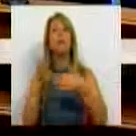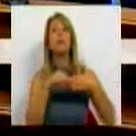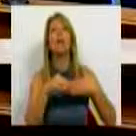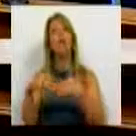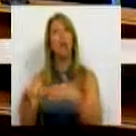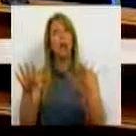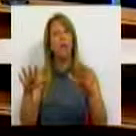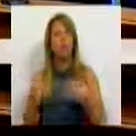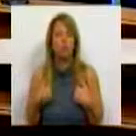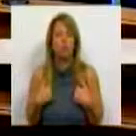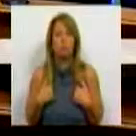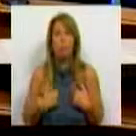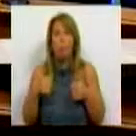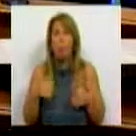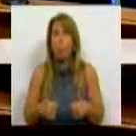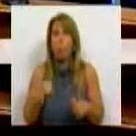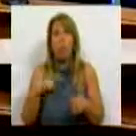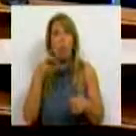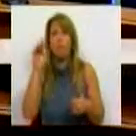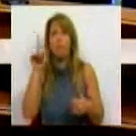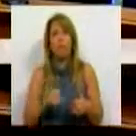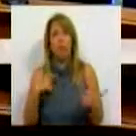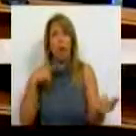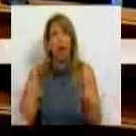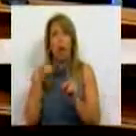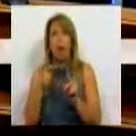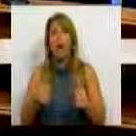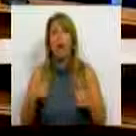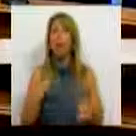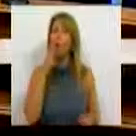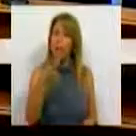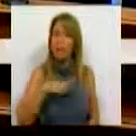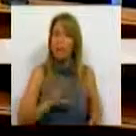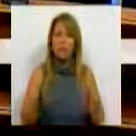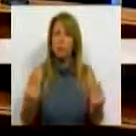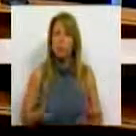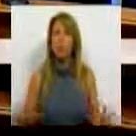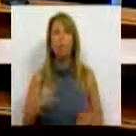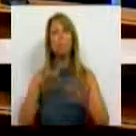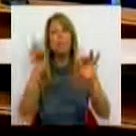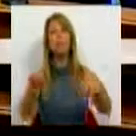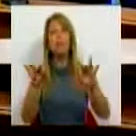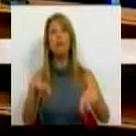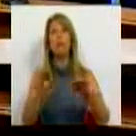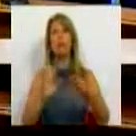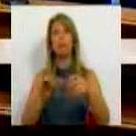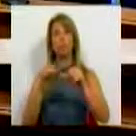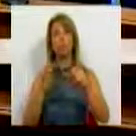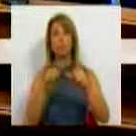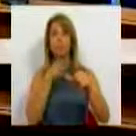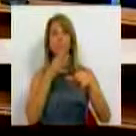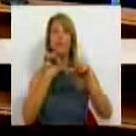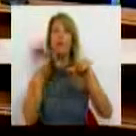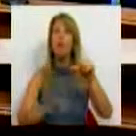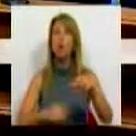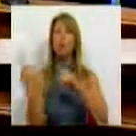aqui de boa fé. Era apenas isso que eu queria dizer. E, senhoras e senhores deputados, terminando esta intervenção neste debate, eu gostaria de